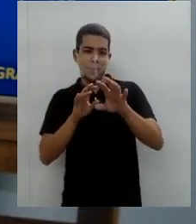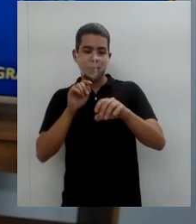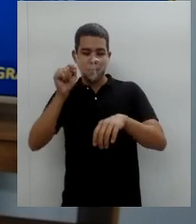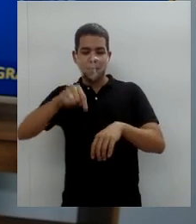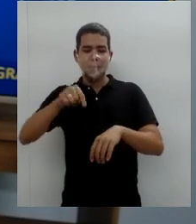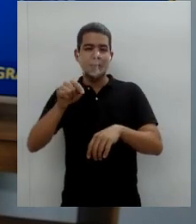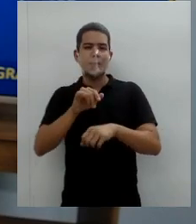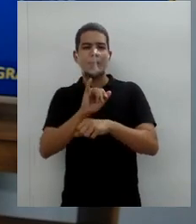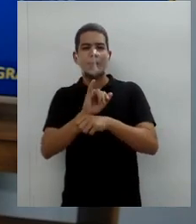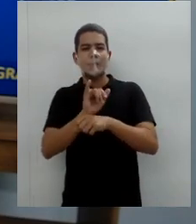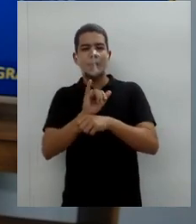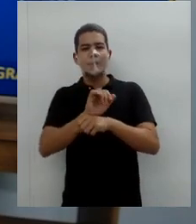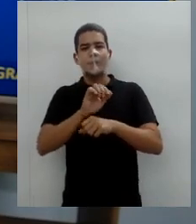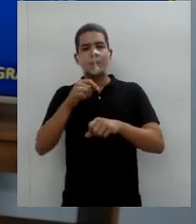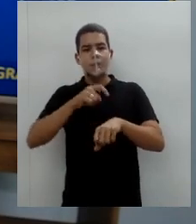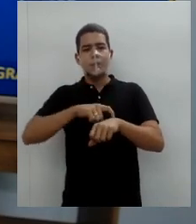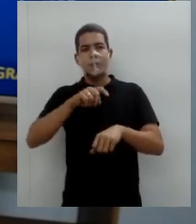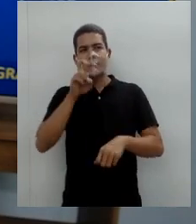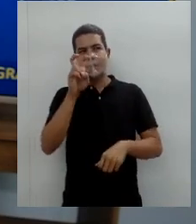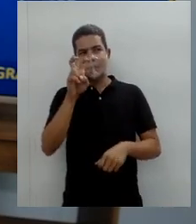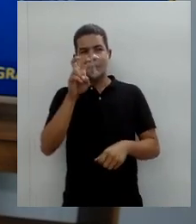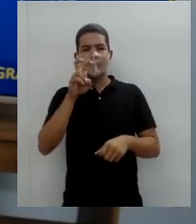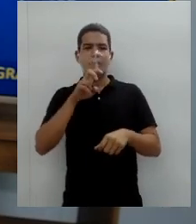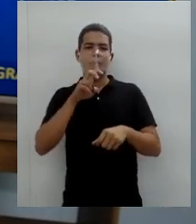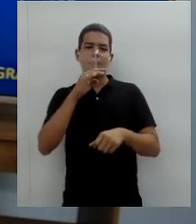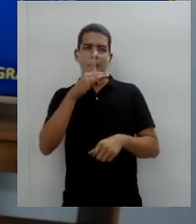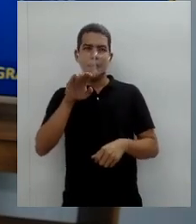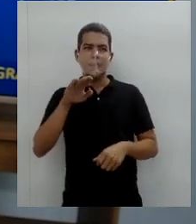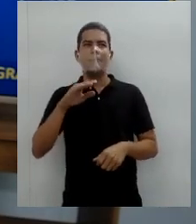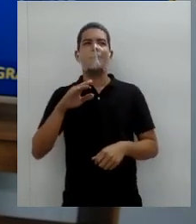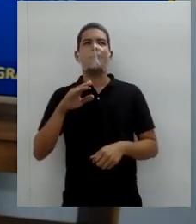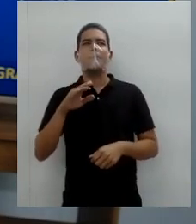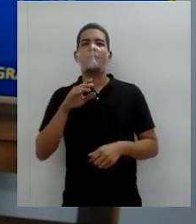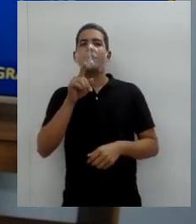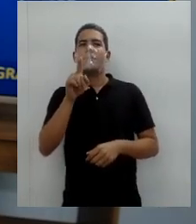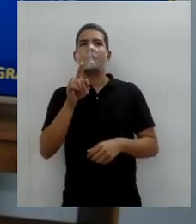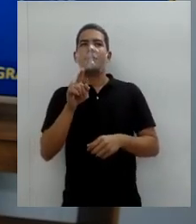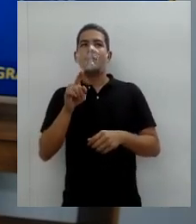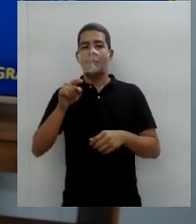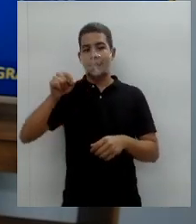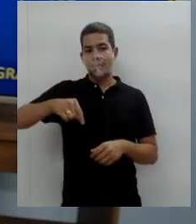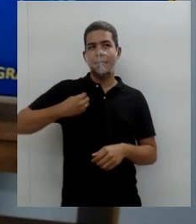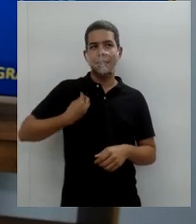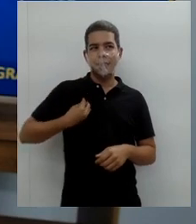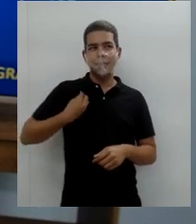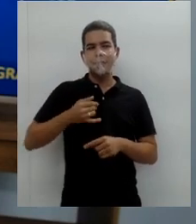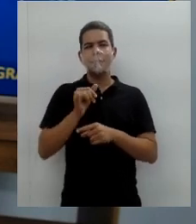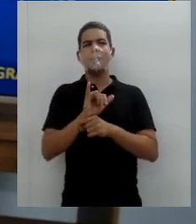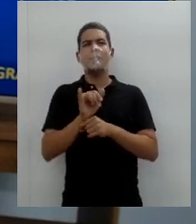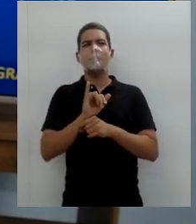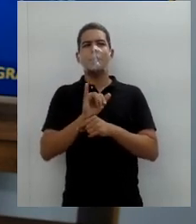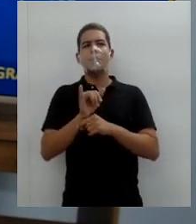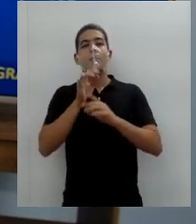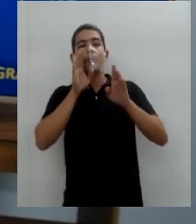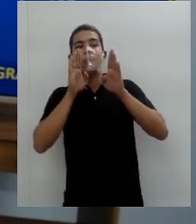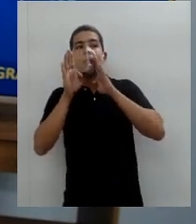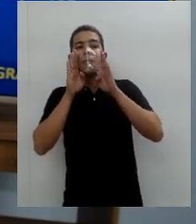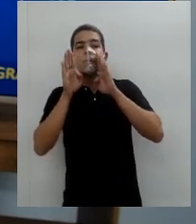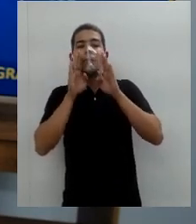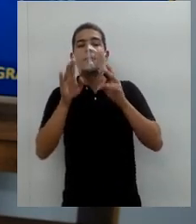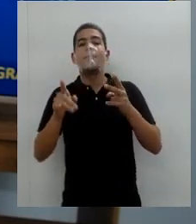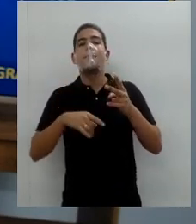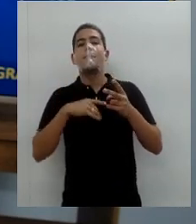aqui com o Tio Valtinho, 17 horas e 30 minutos. Na verdade, você ao vivo comigo agora no YouTube, Facebook